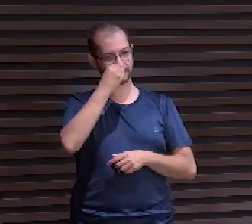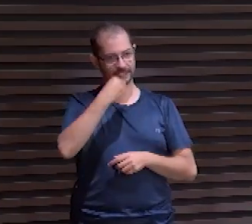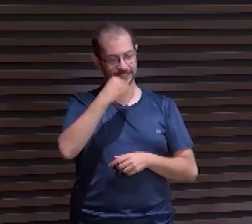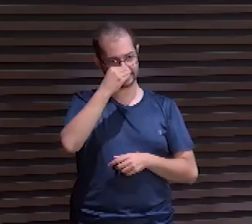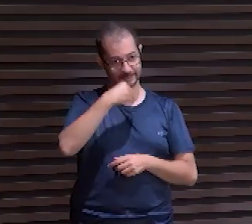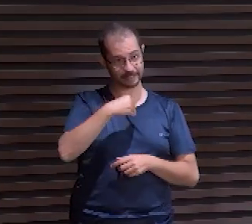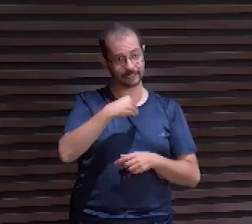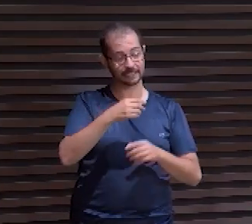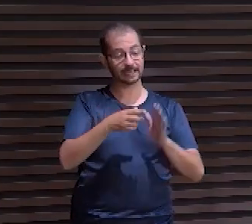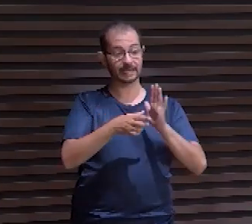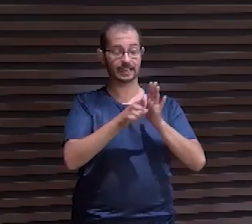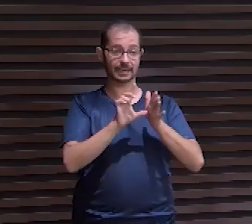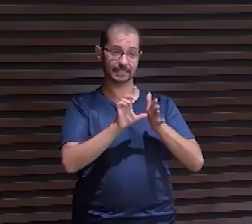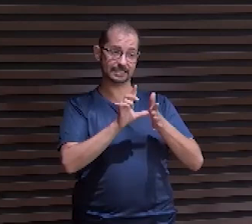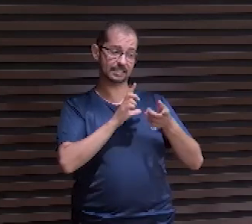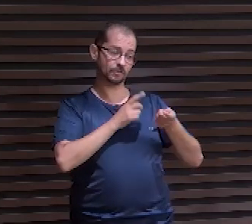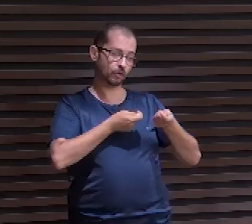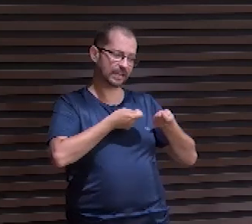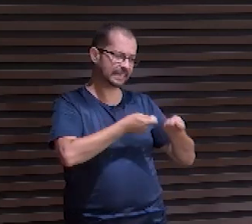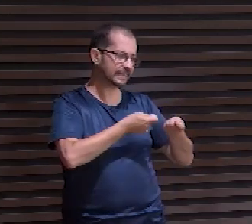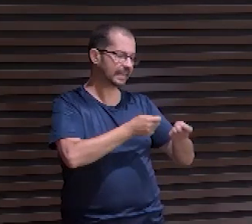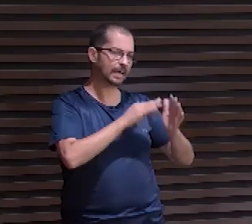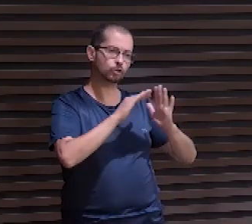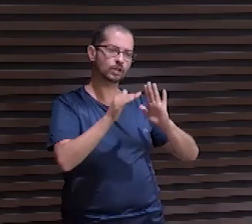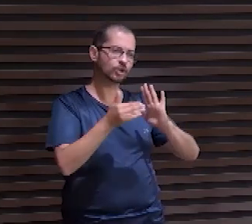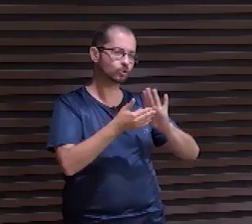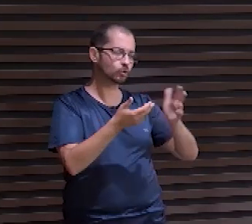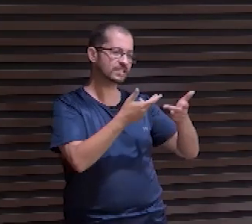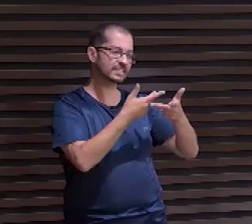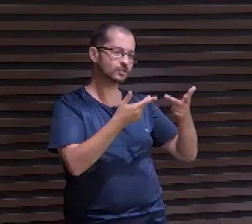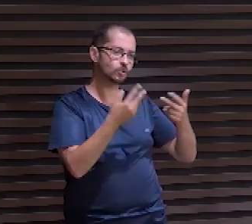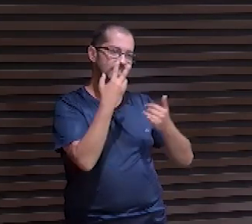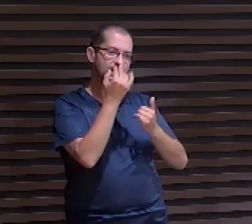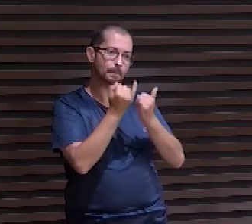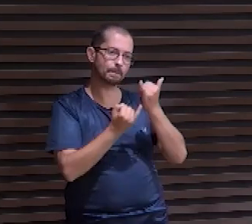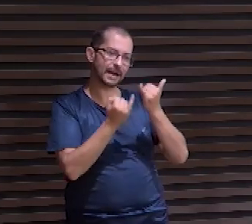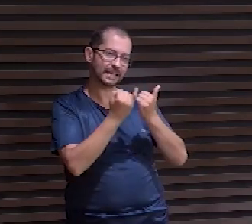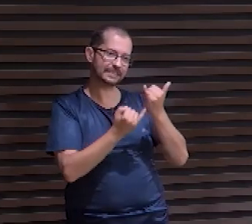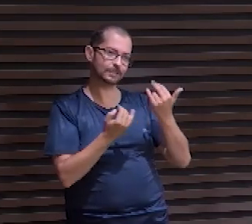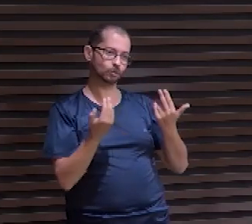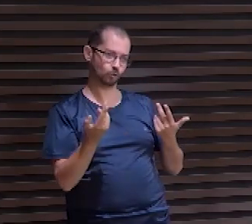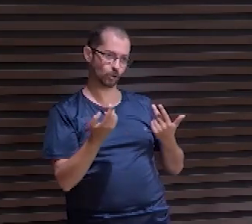ele tentado em todas as coisas à nossa semelhança, mas sem pecado.